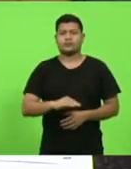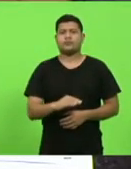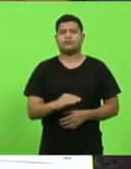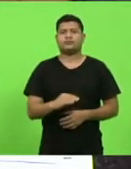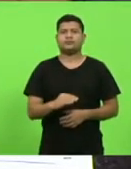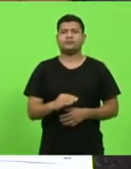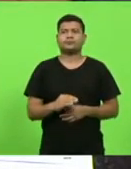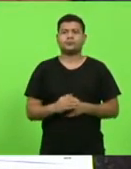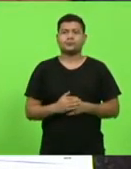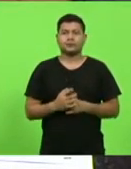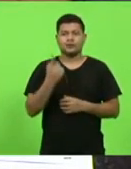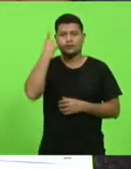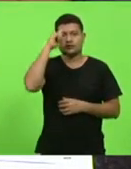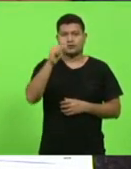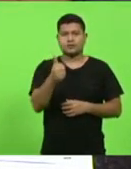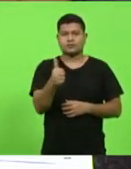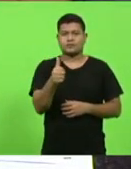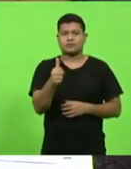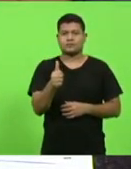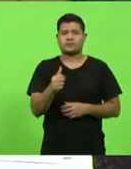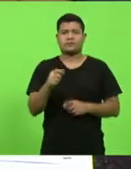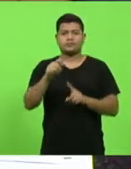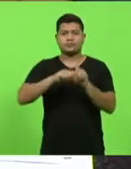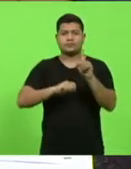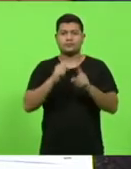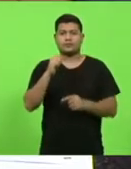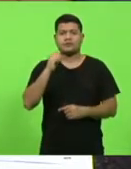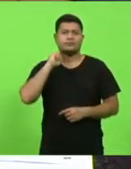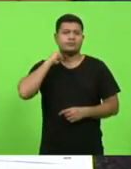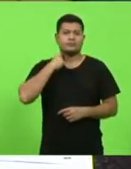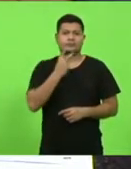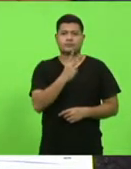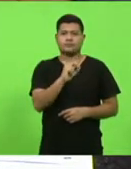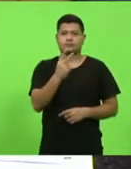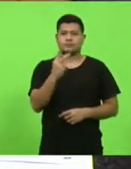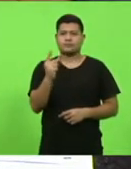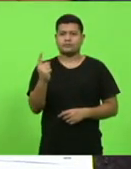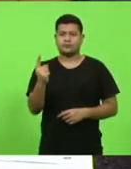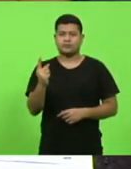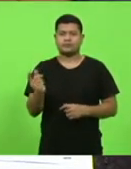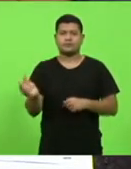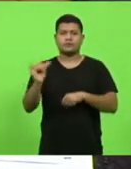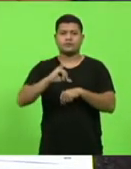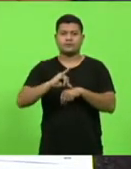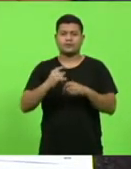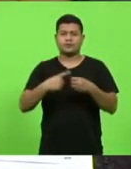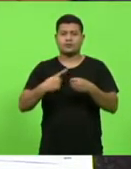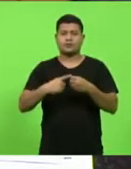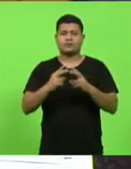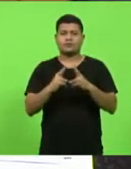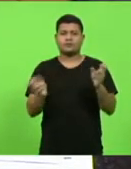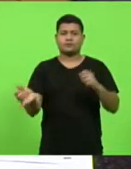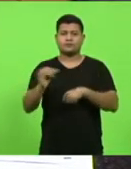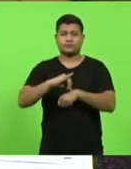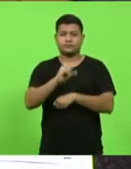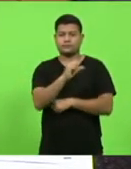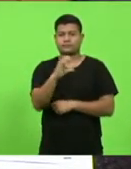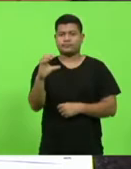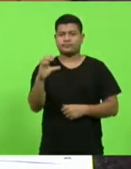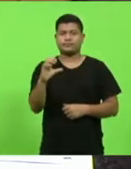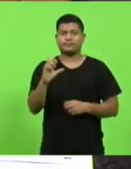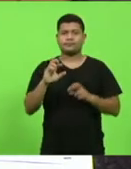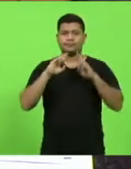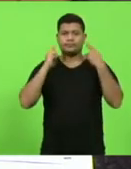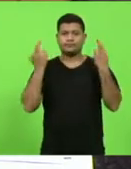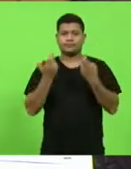Às 14 horas do dia 11 do mês de maio de 2021, nessa cidade de Florianópolis, capital do estado de Santa Catarina,